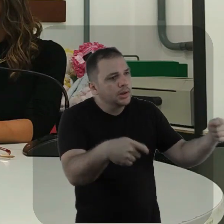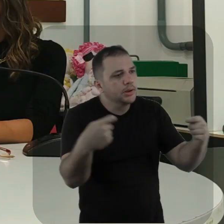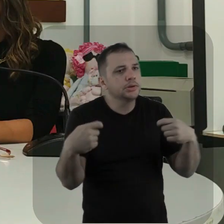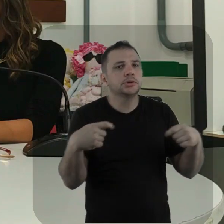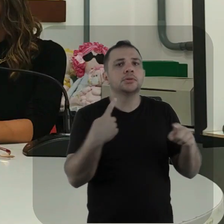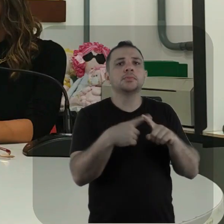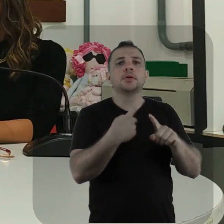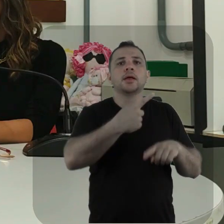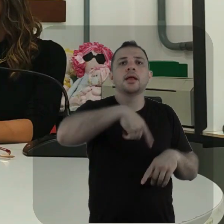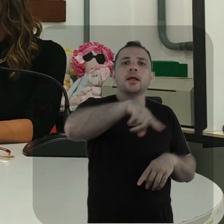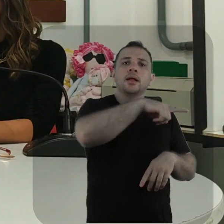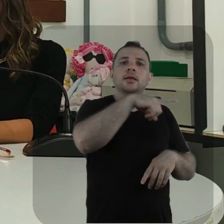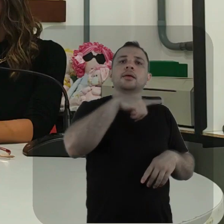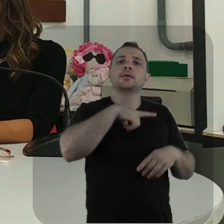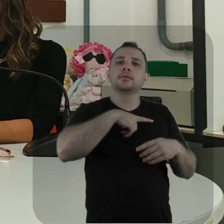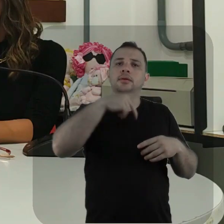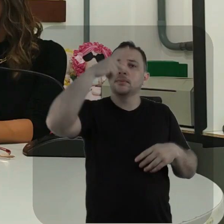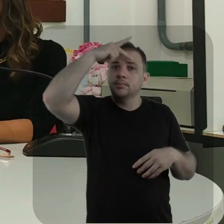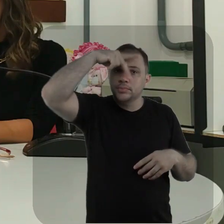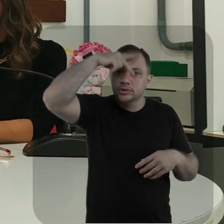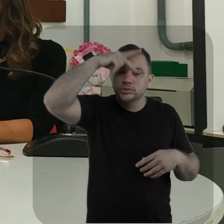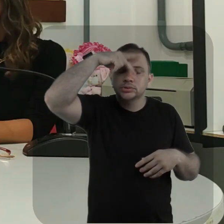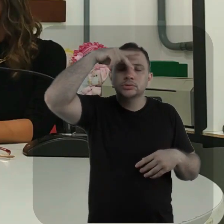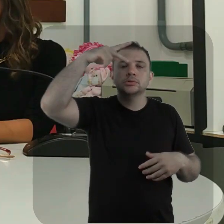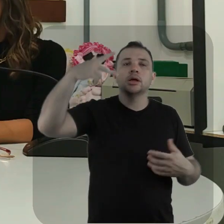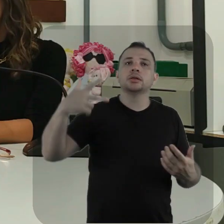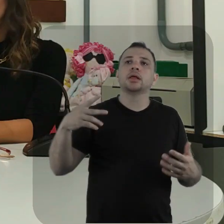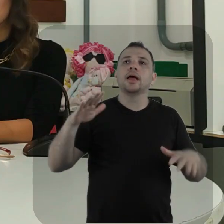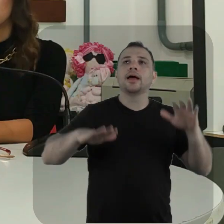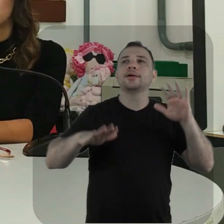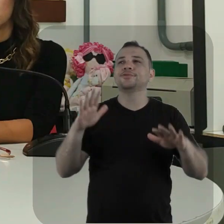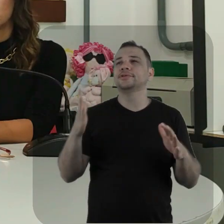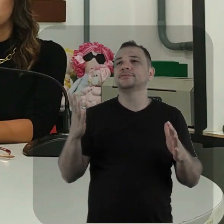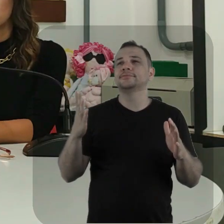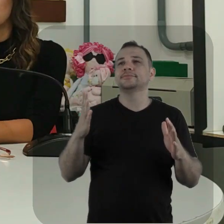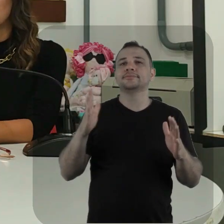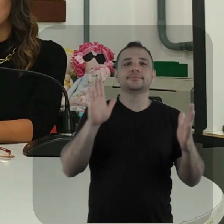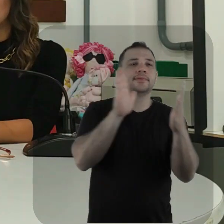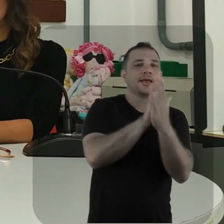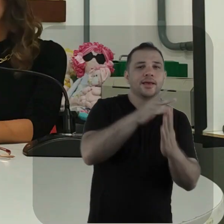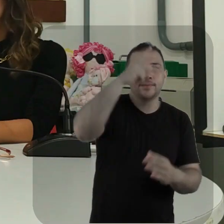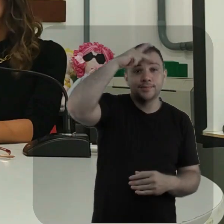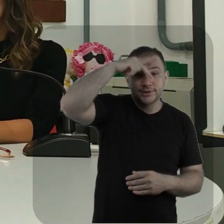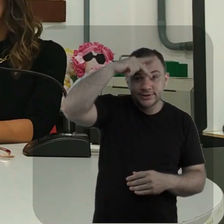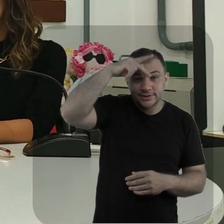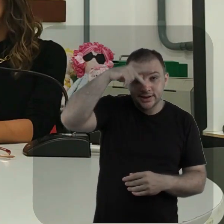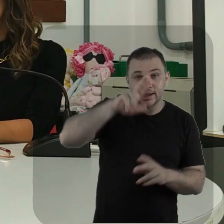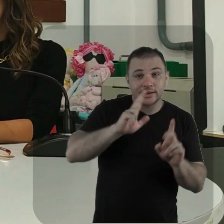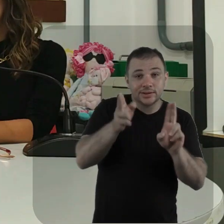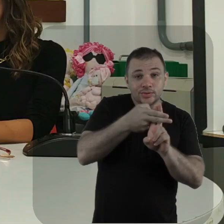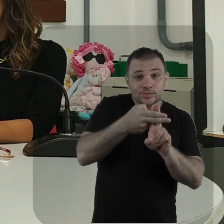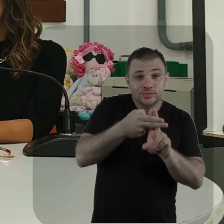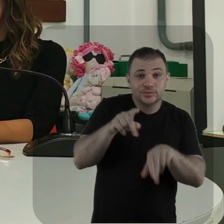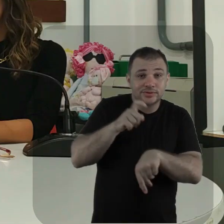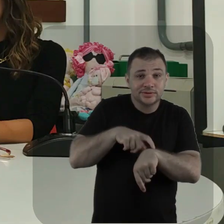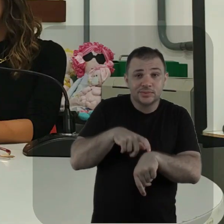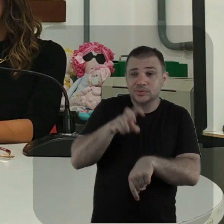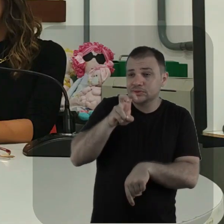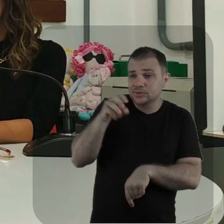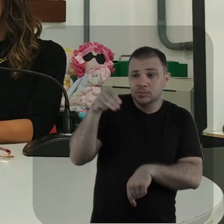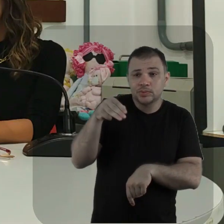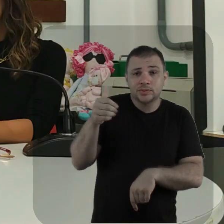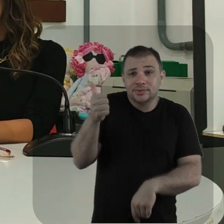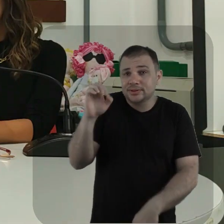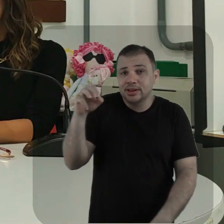pacientes que passam, né, de pessoas que passam com o psiquiatra, acaba realmente sendo aquele atendimento de 5, 10 minutos, é